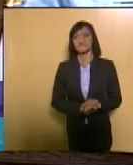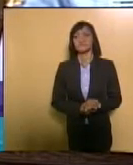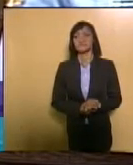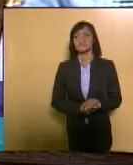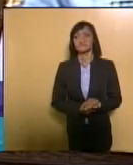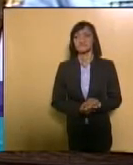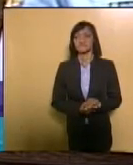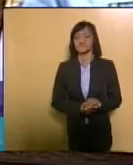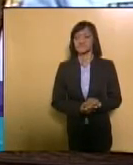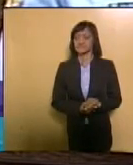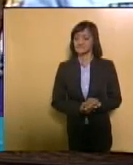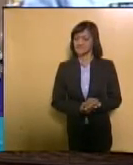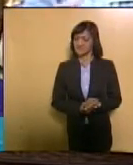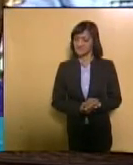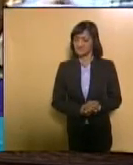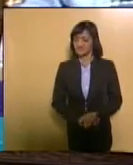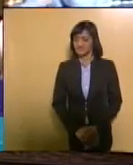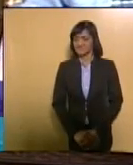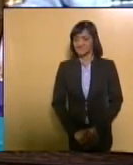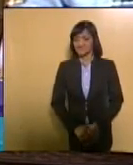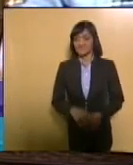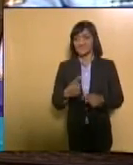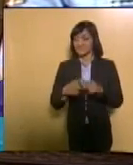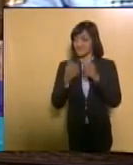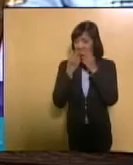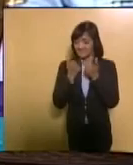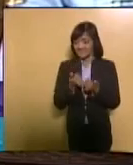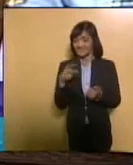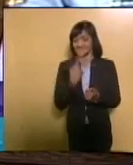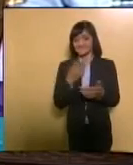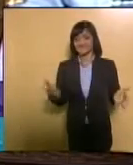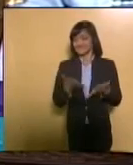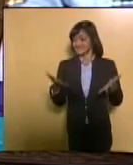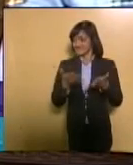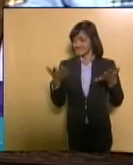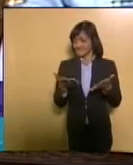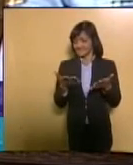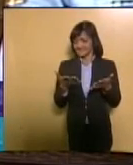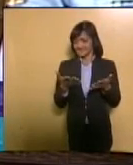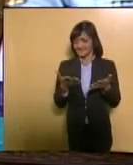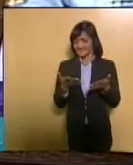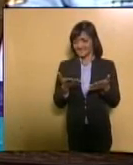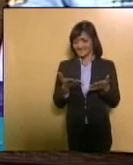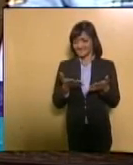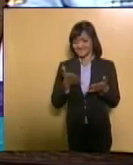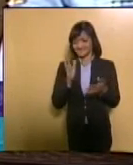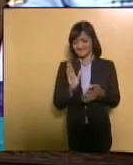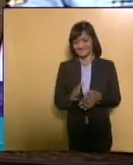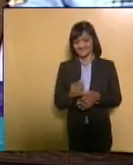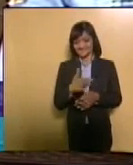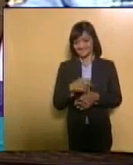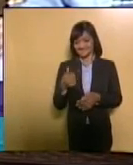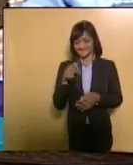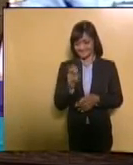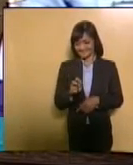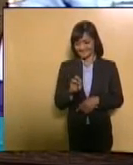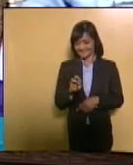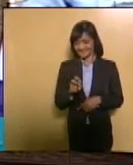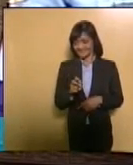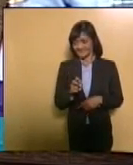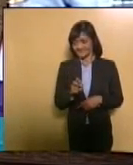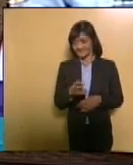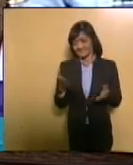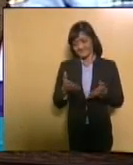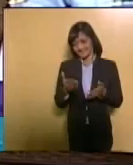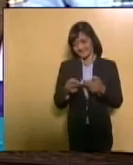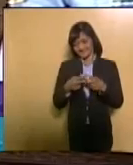olha é na hora dos dados bons né pra gente ficar animado porque eu já tava aqui com vontade de chorar com aquele 2015 Então vamos agora ver vamos ver